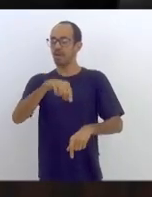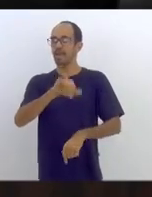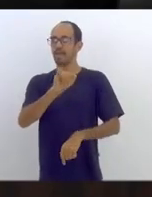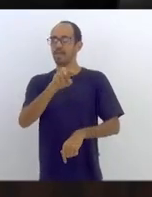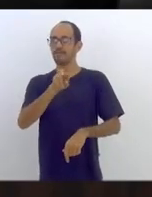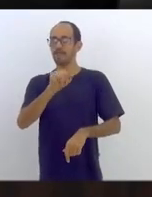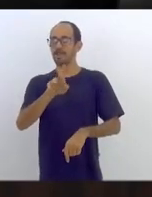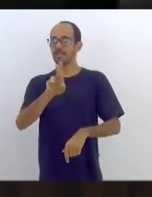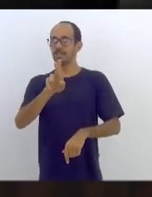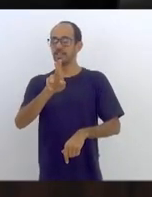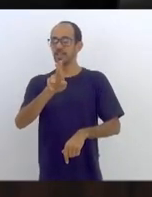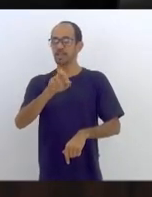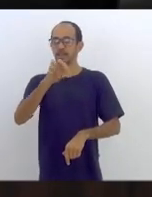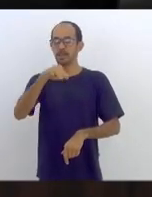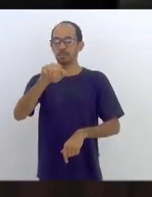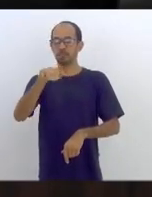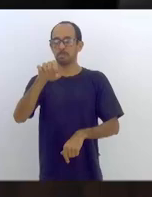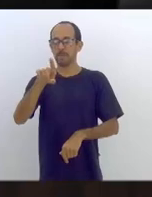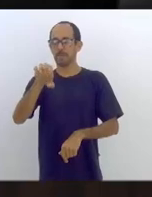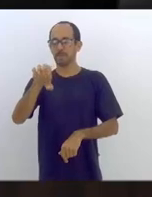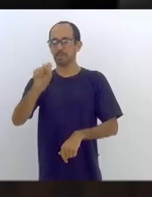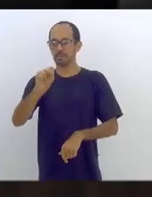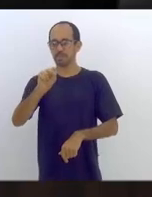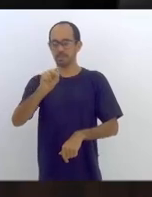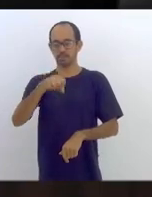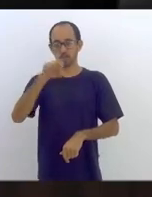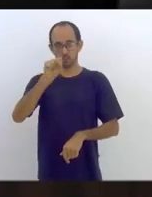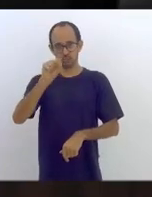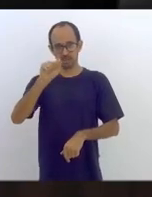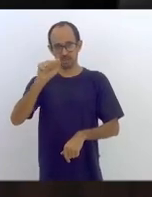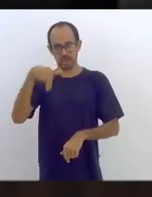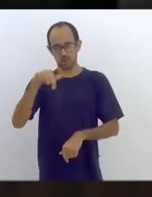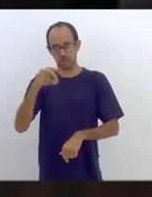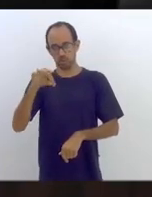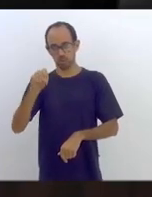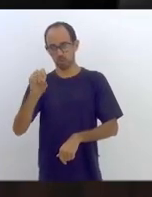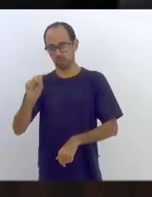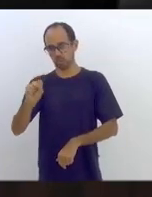Ivanir Mendes dos Santos.